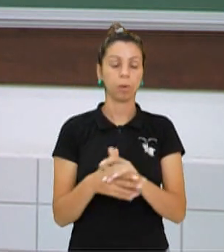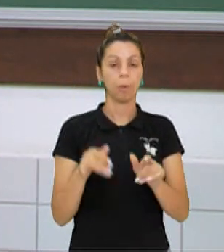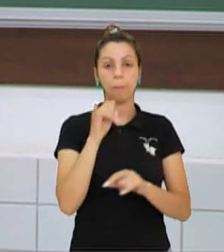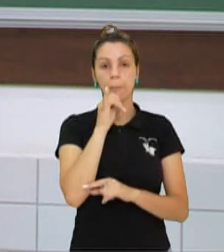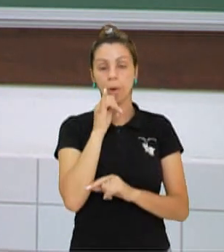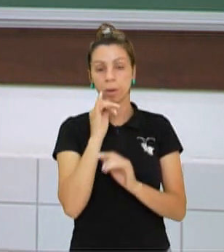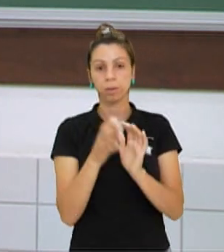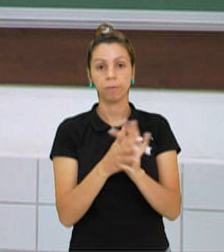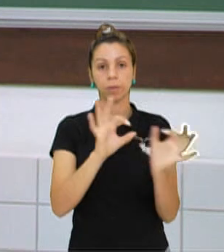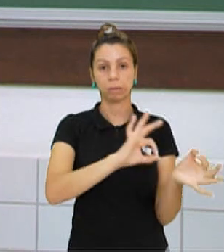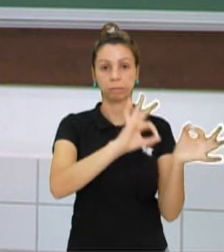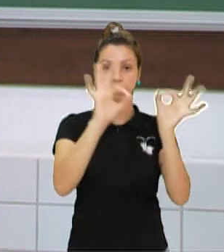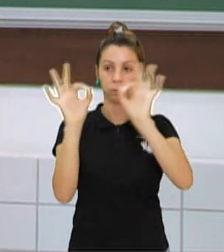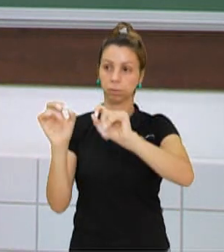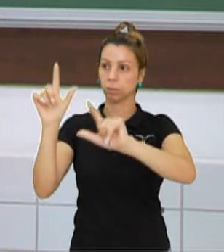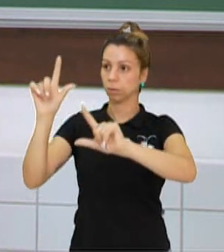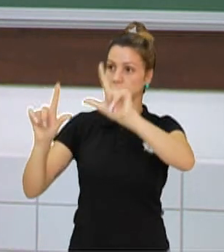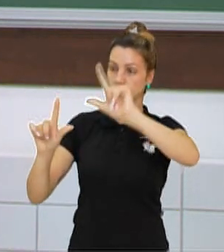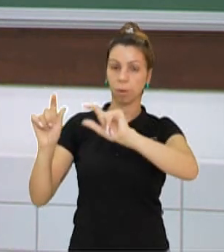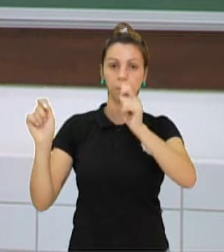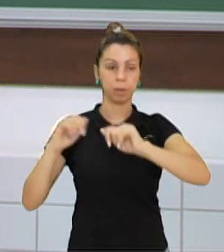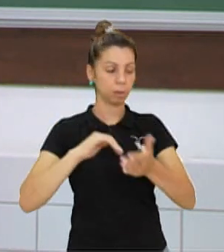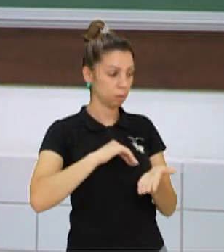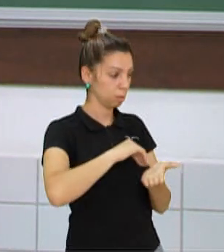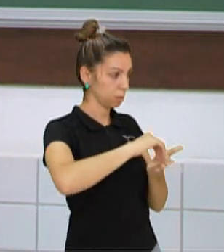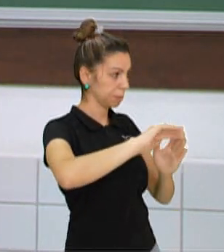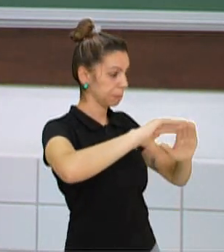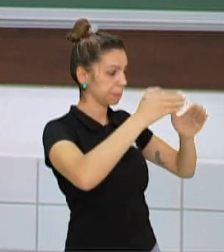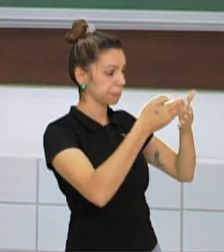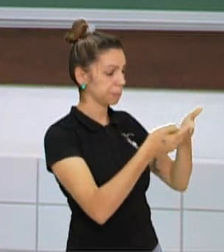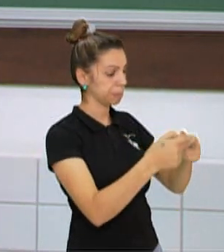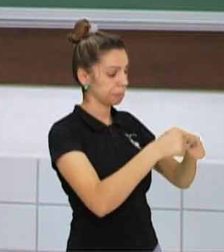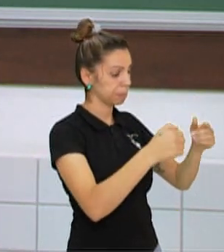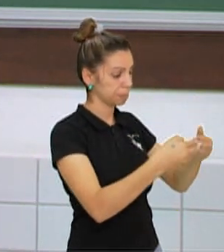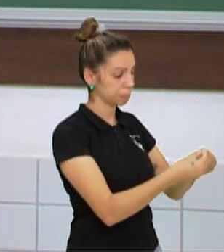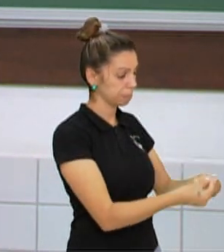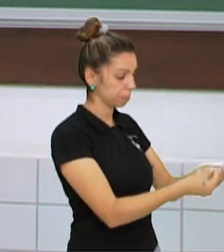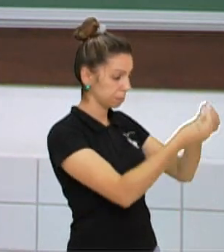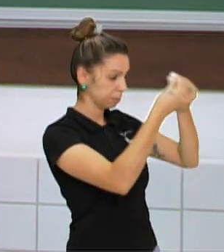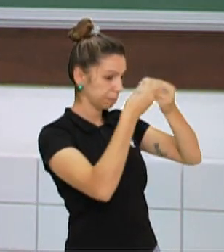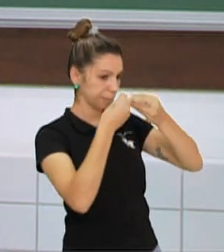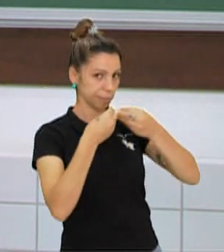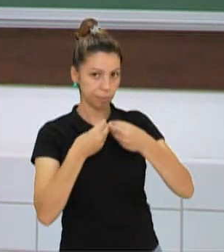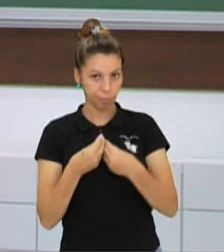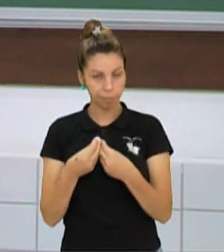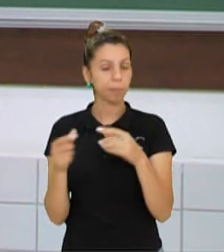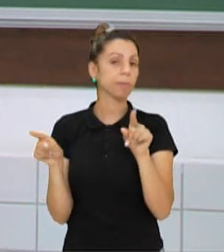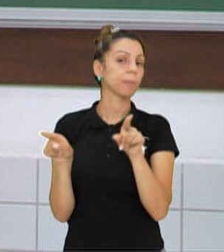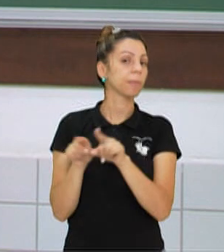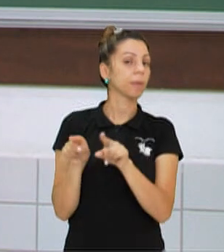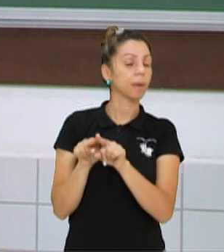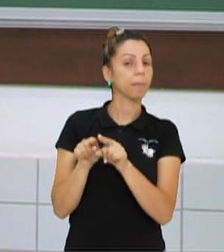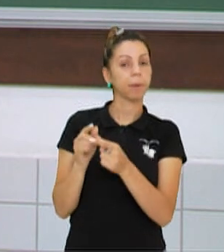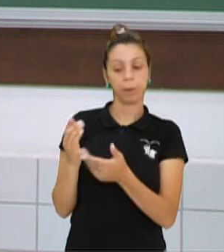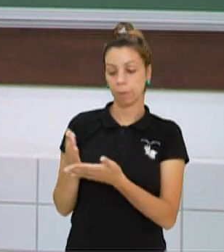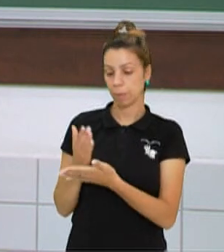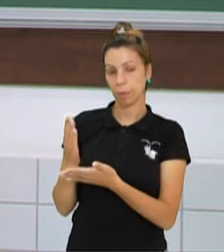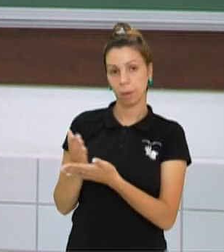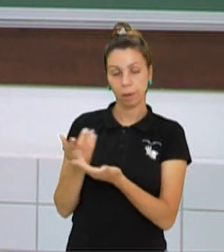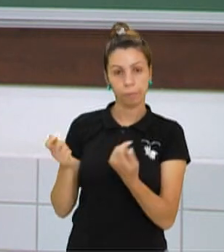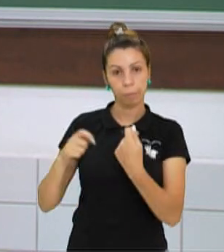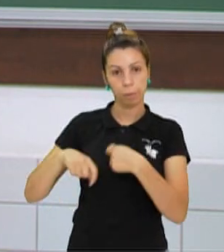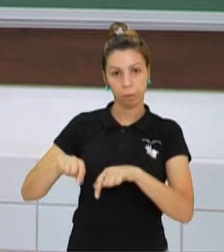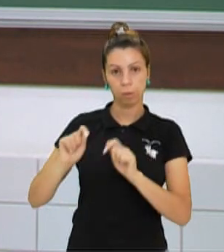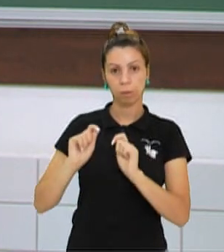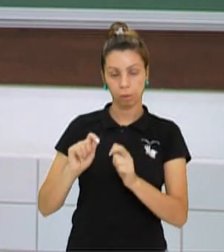escola, caso você nos acompanhe apenas pela TV, você pode retirar os materiais produzidos pelo seu professor e também o livro didático, caso você ainda